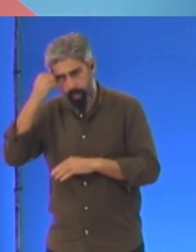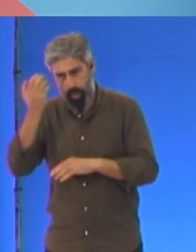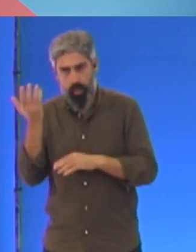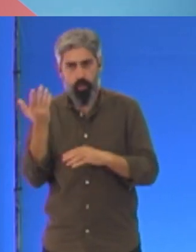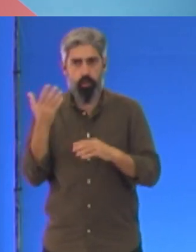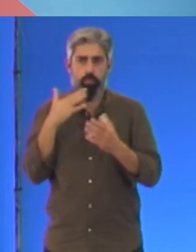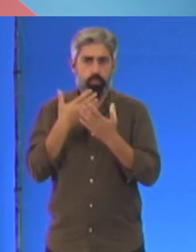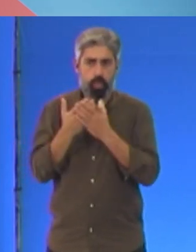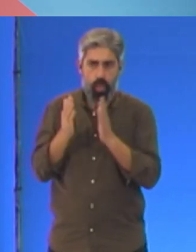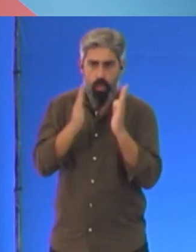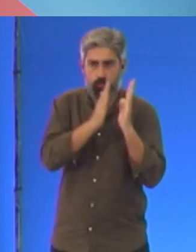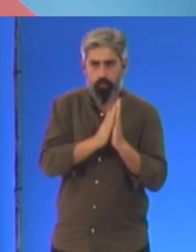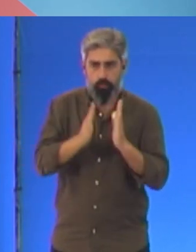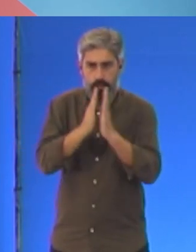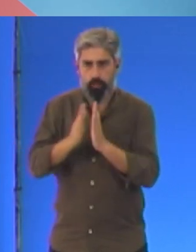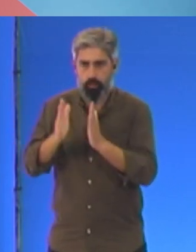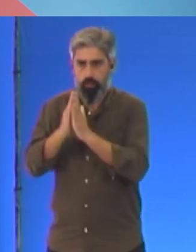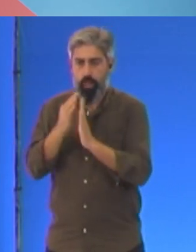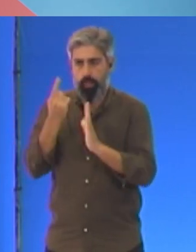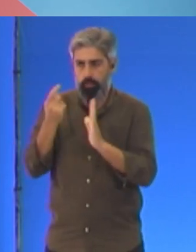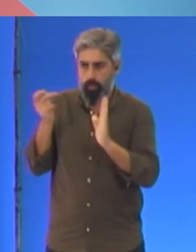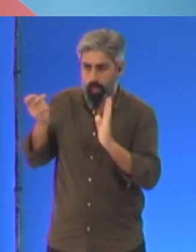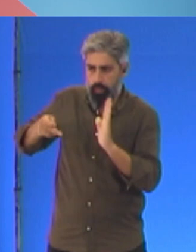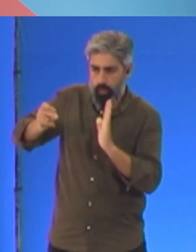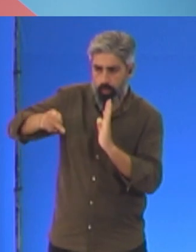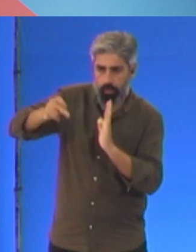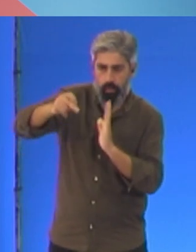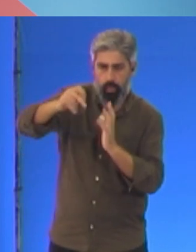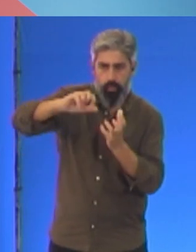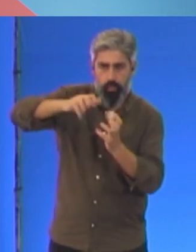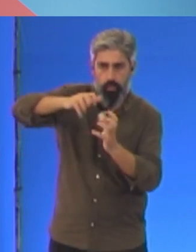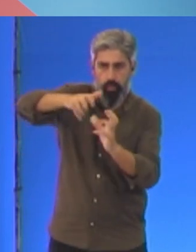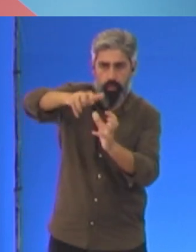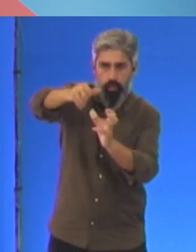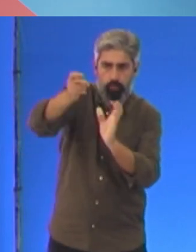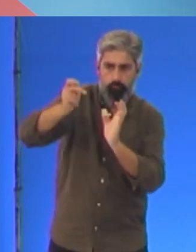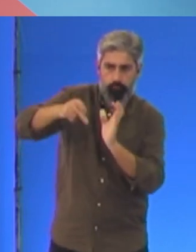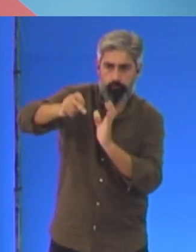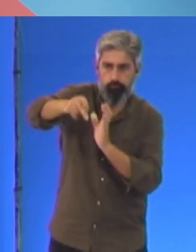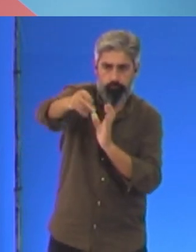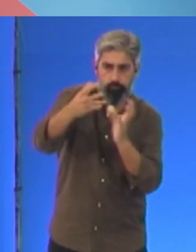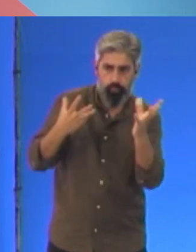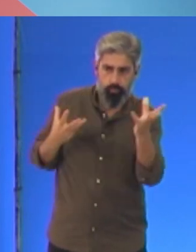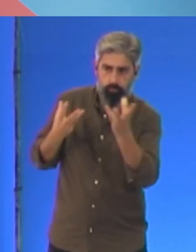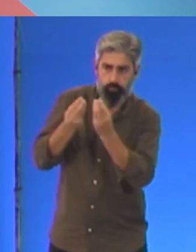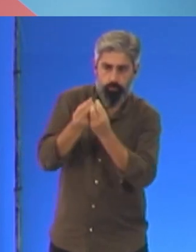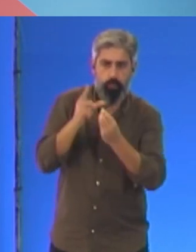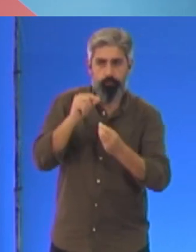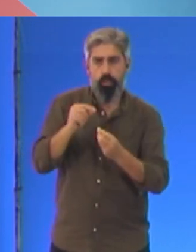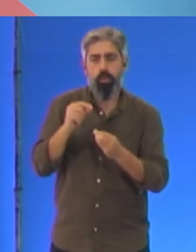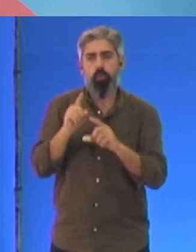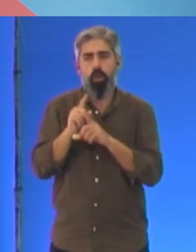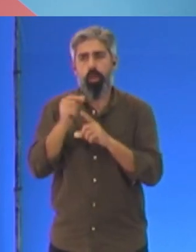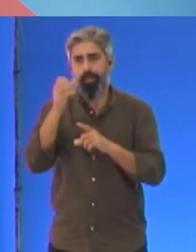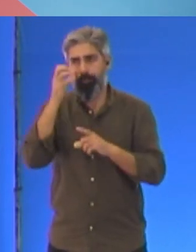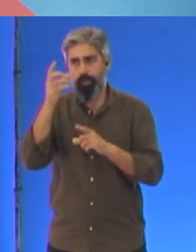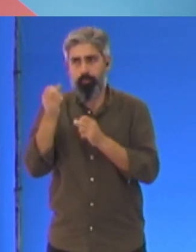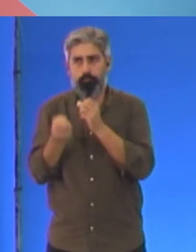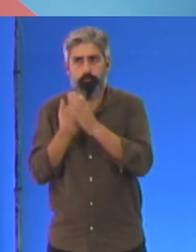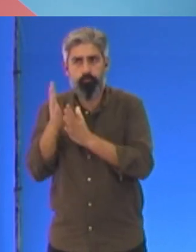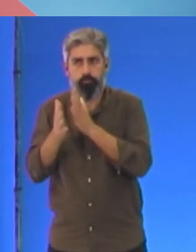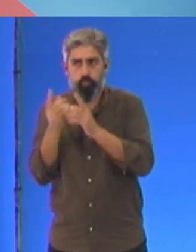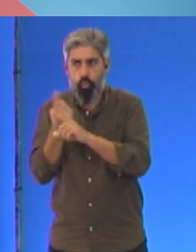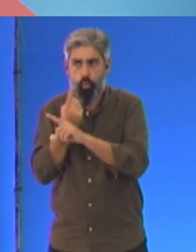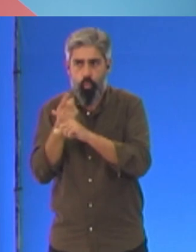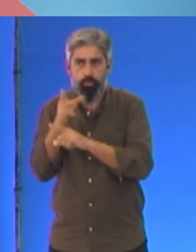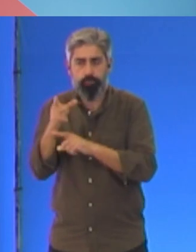o resultado de cada uma destas sucessivas crises mas também em capacidade do capitalismo produtivista